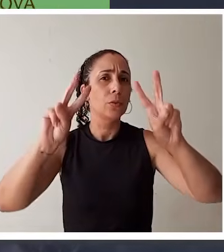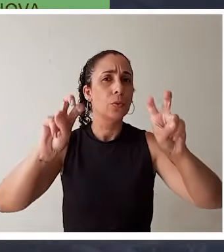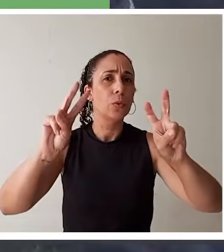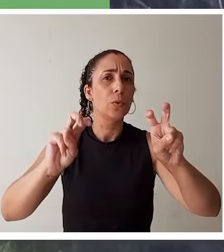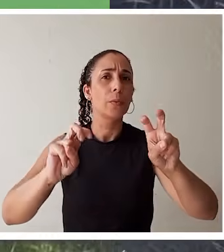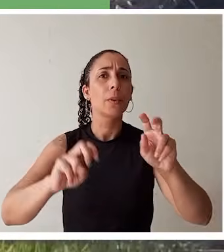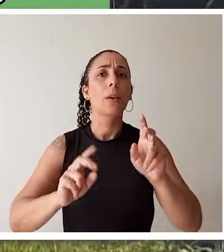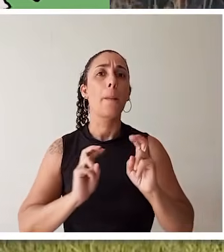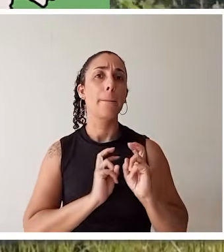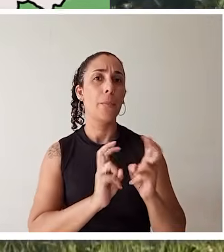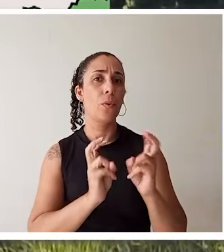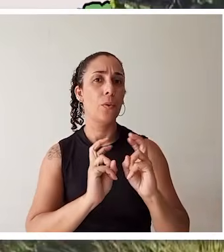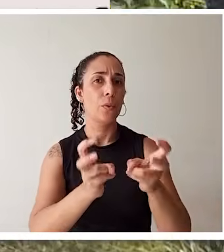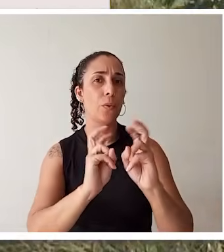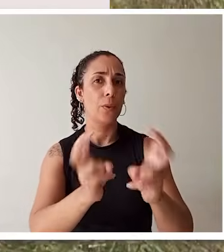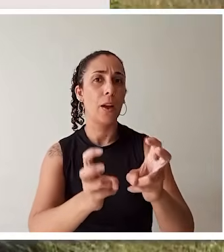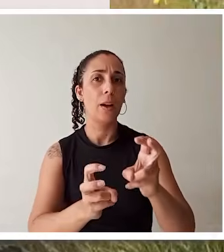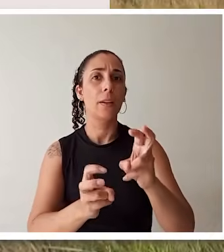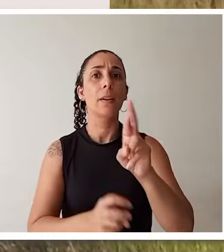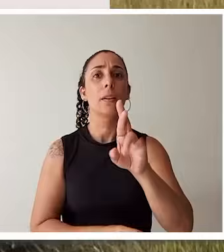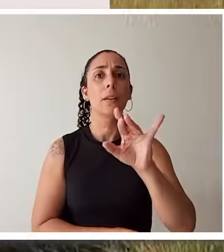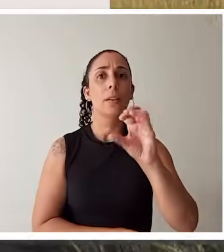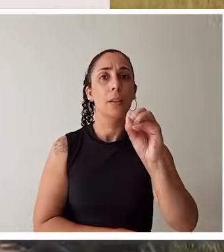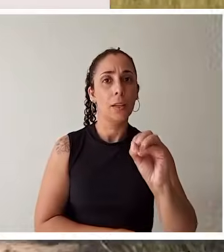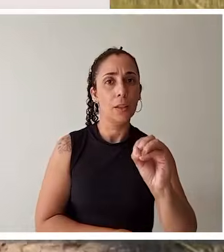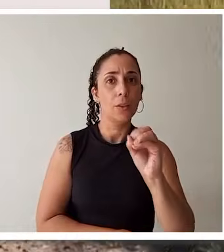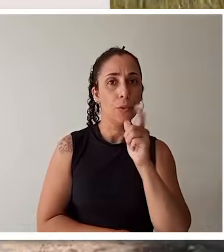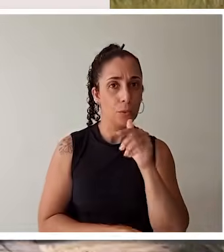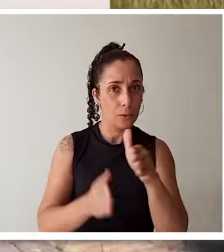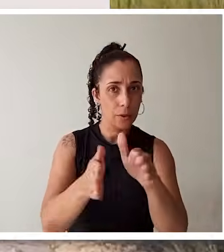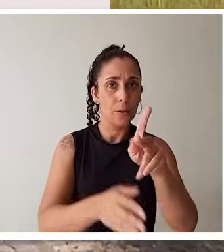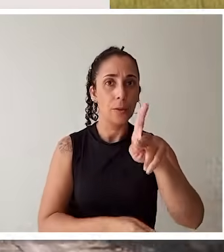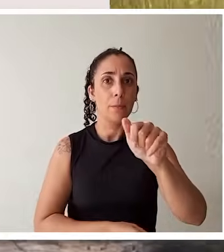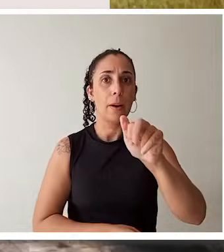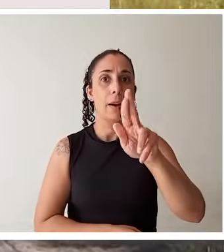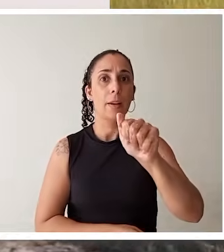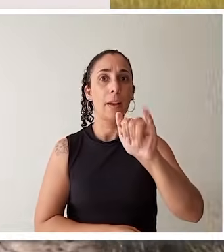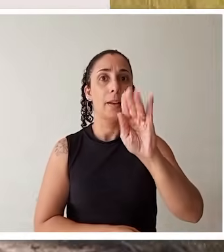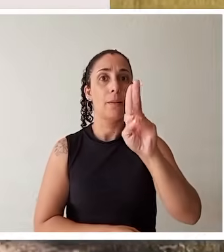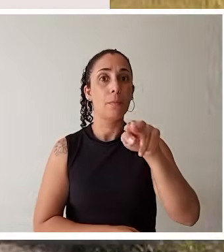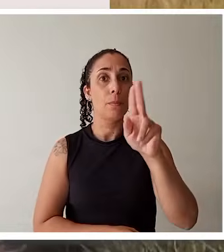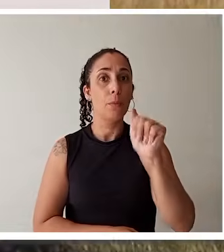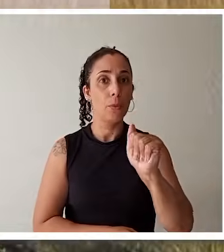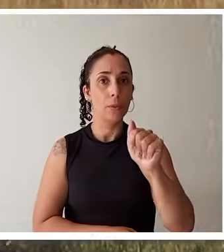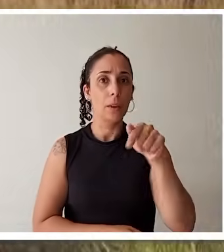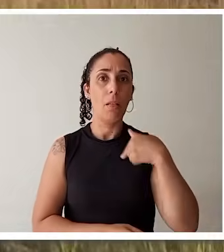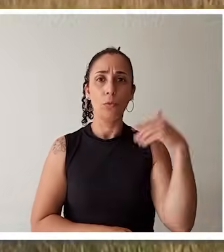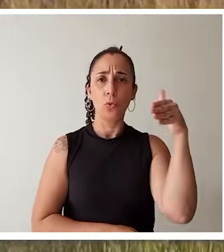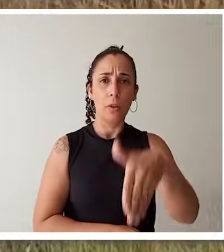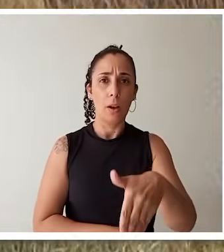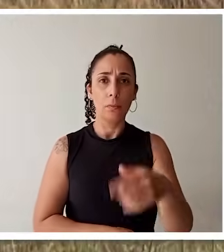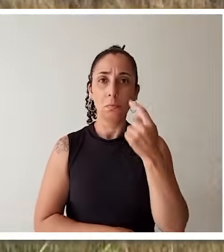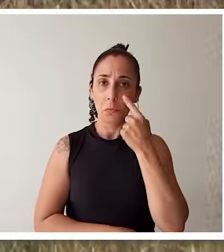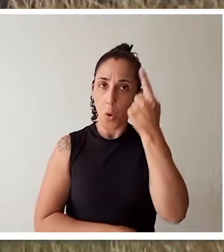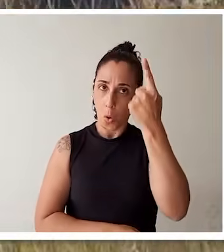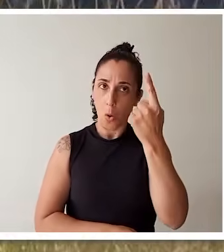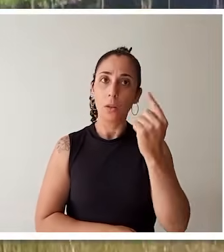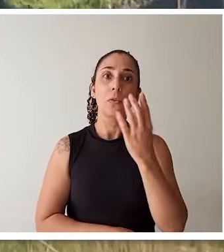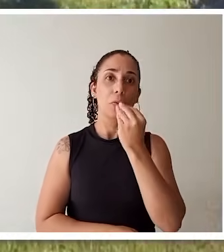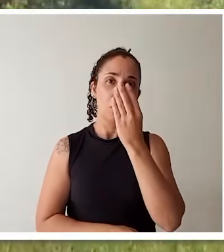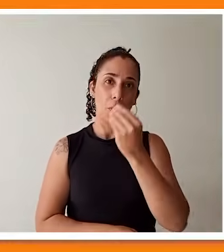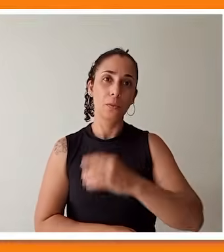Pesquisa aí, ponte ferroviária sobre o rio Paraibuna. É nesse ponto que eu estou agora, dá uma olhada nessas fotos. É essa ponte que está aqui